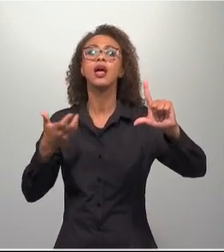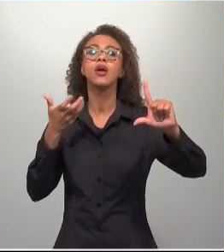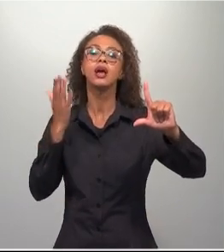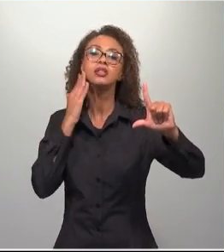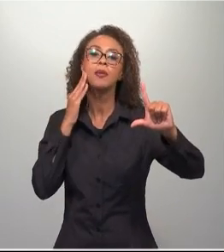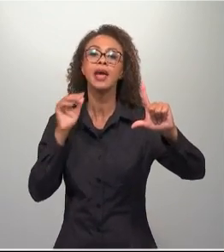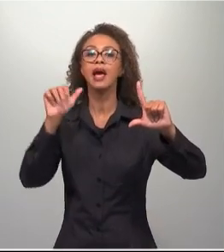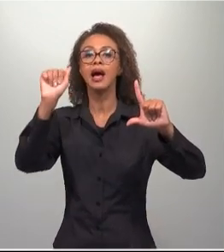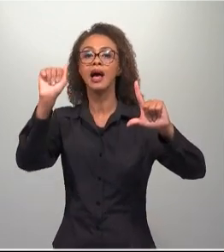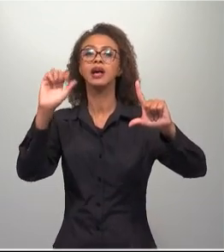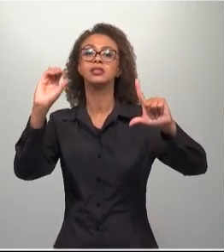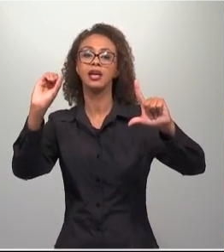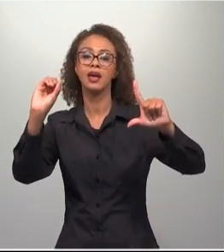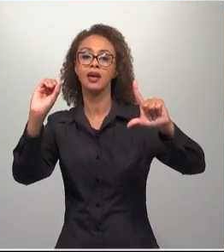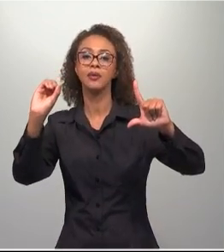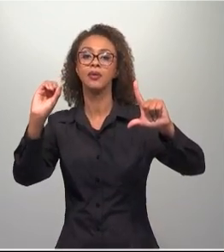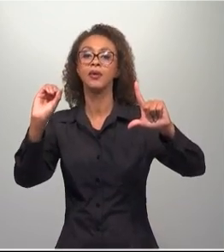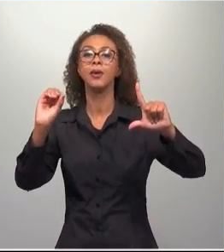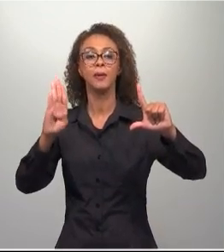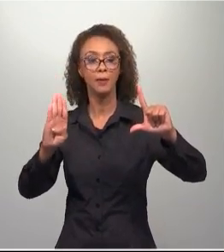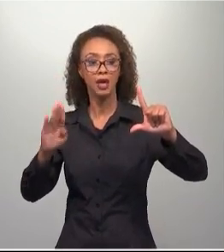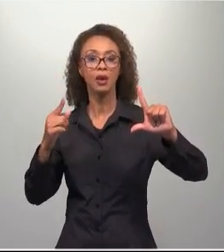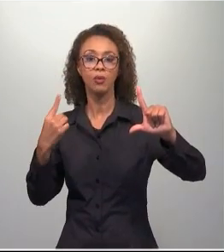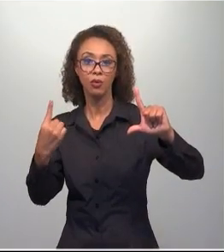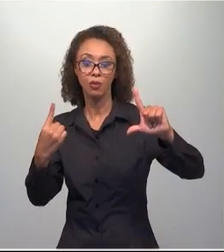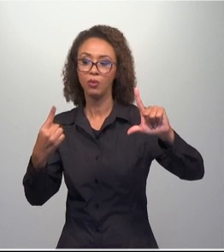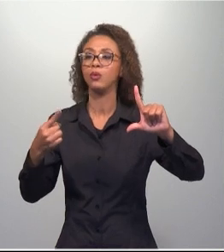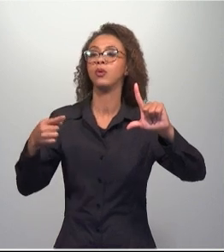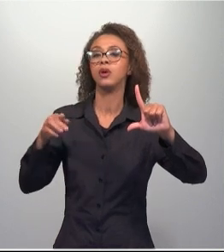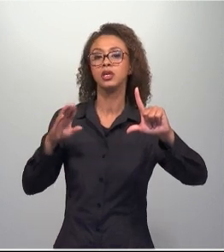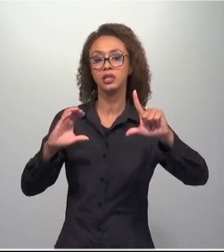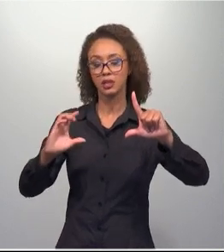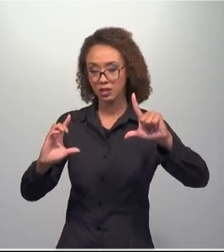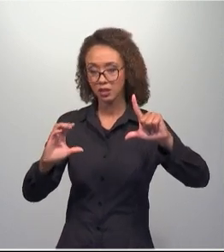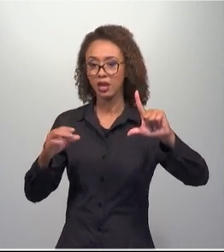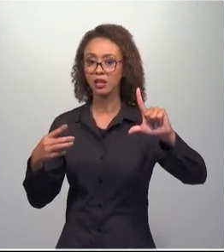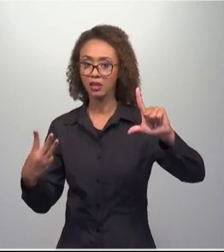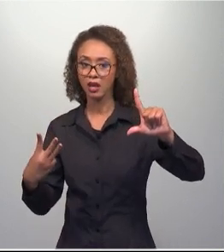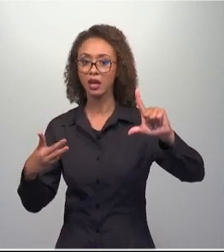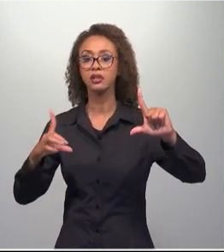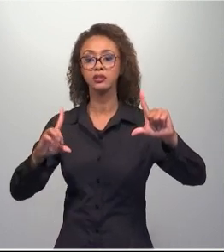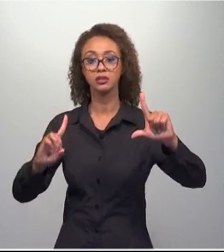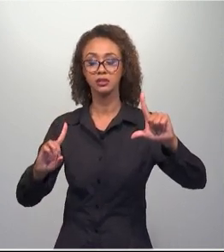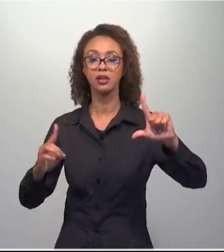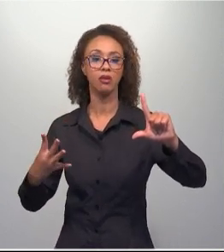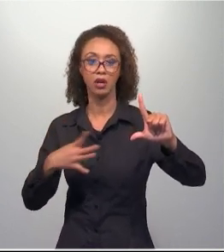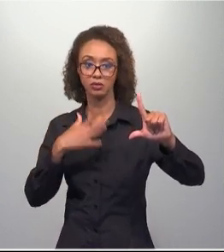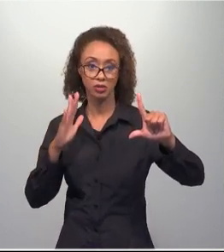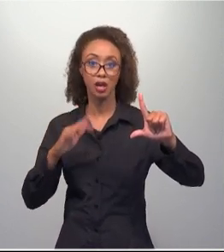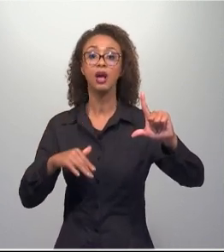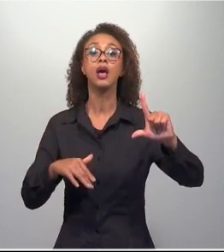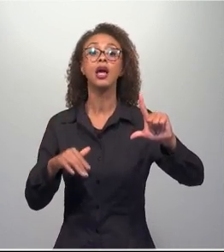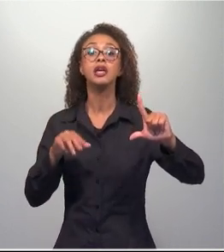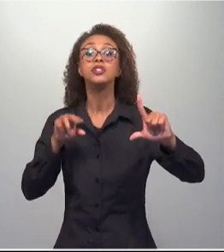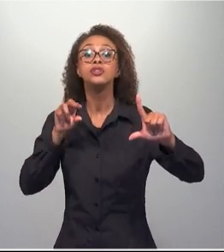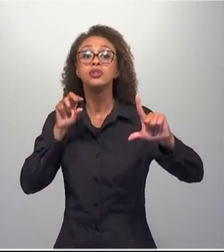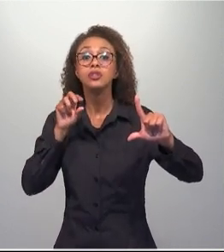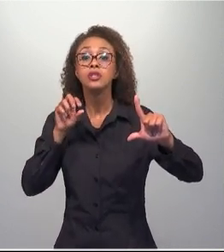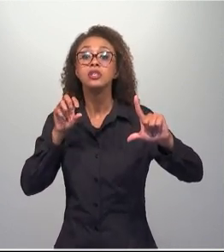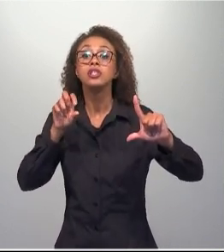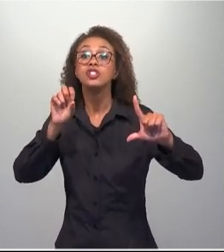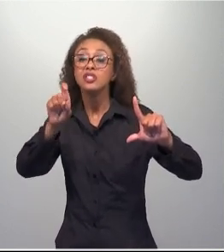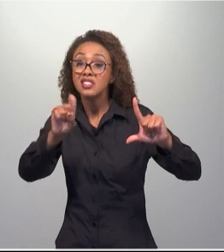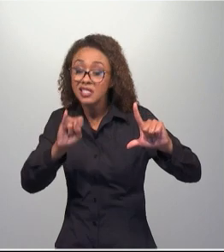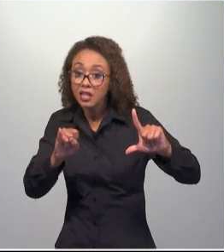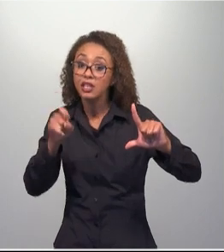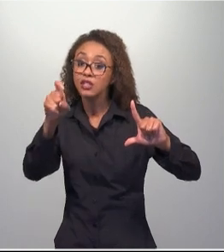uns e dois de três então aqui vai sair se for x 08 10 eu estou me referindo a variável a